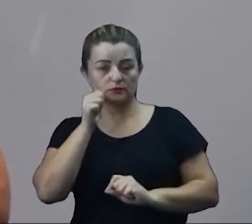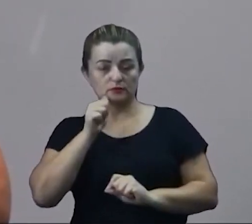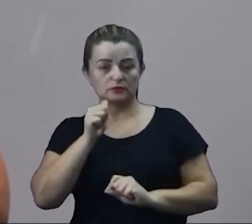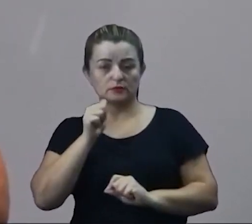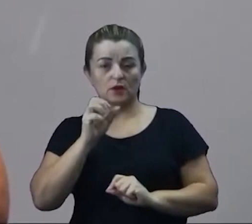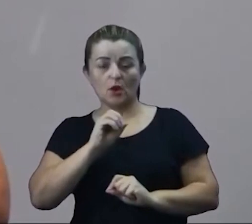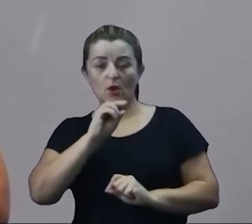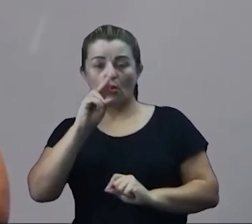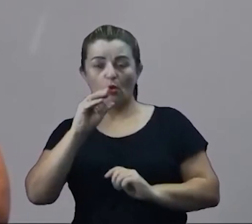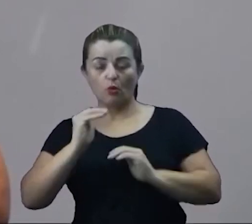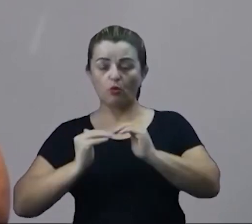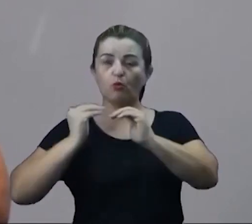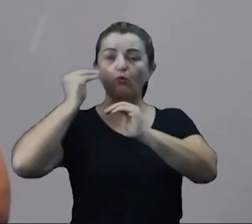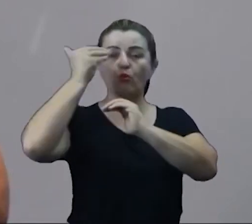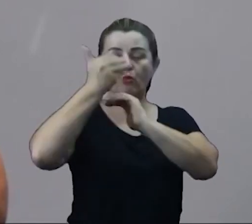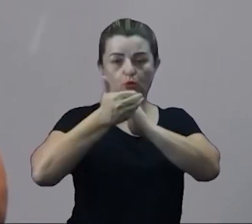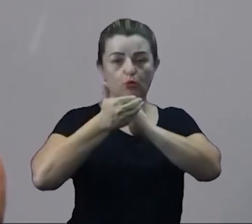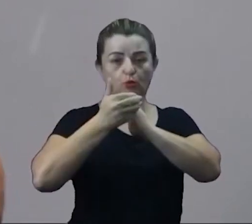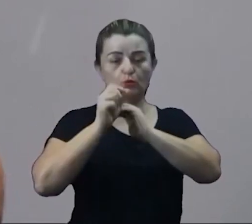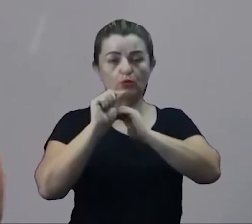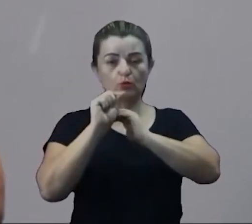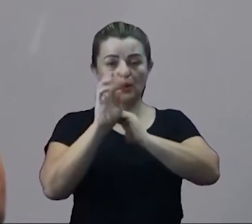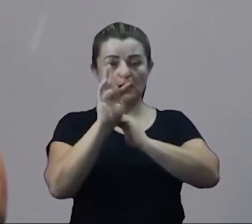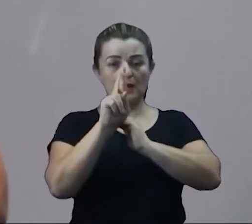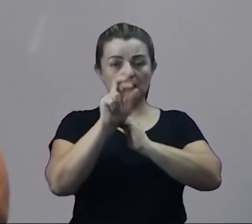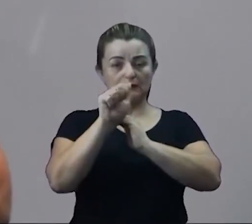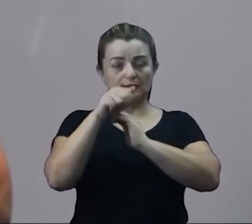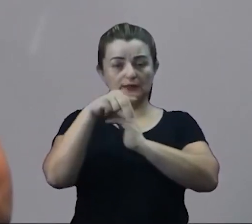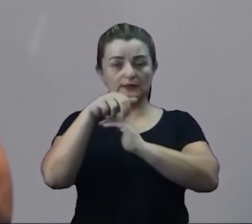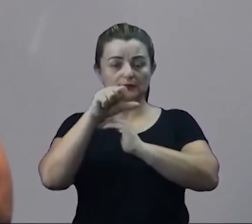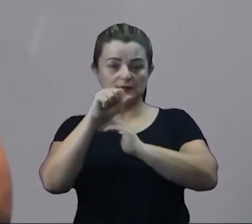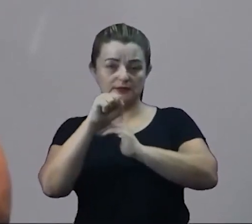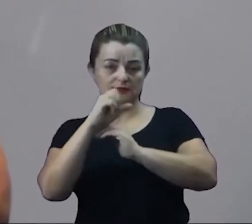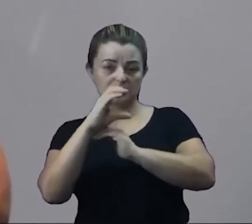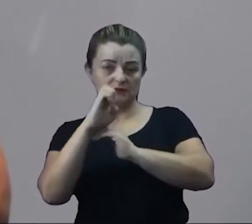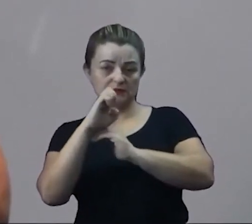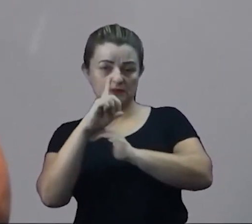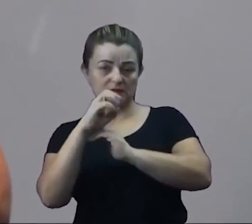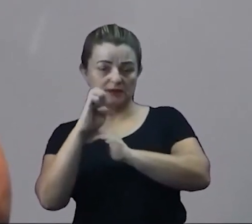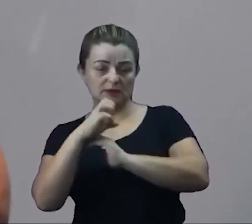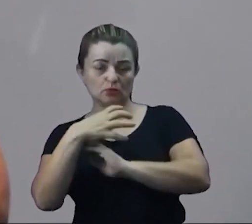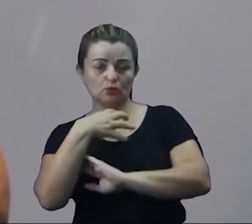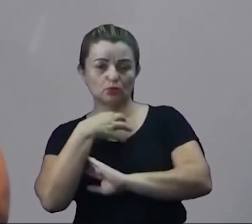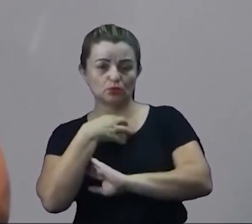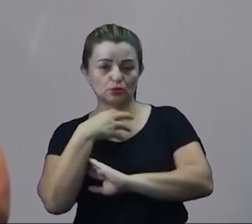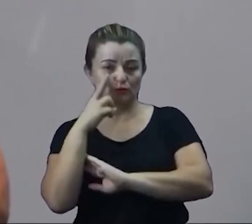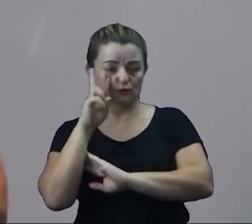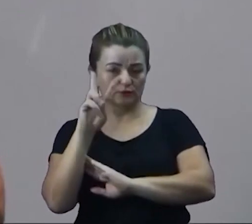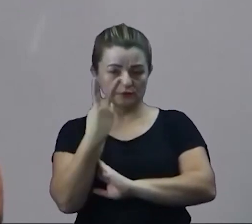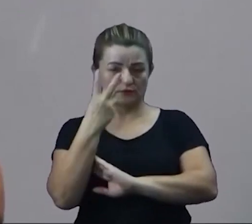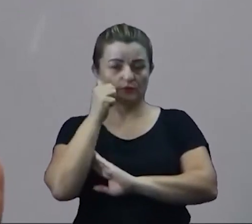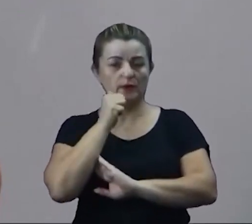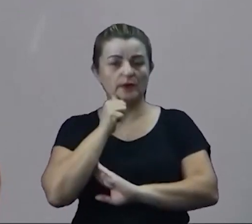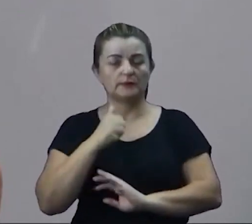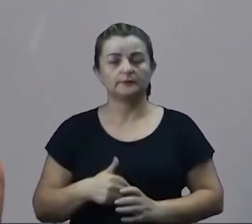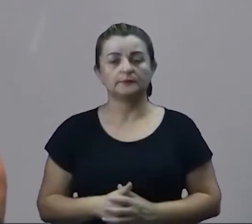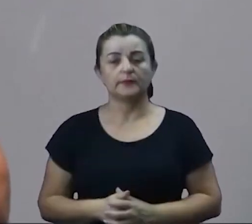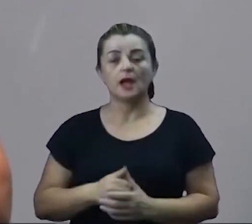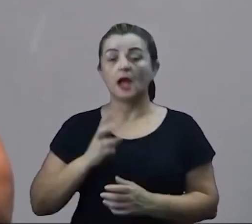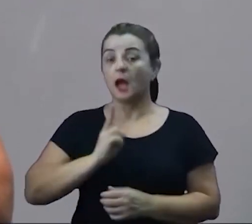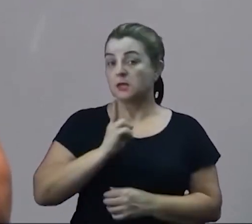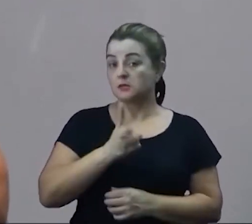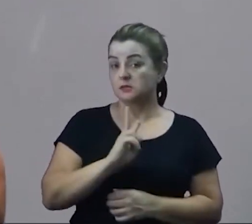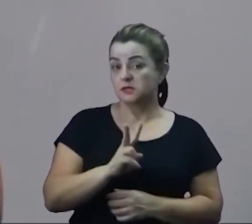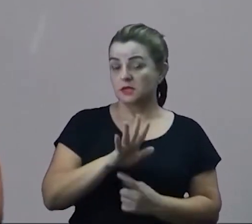até transcender as formas de visualização da mulher para outras ainda mais superiores, tá?